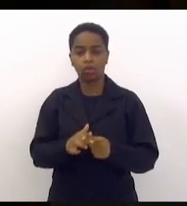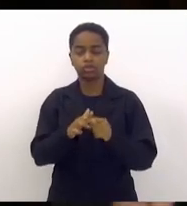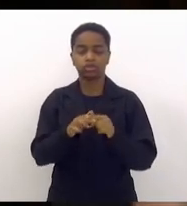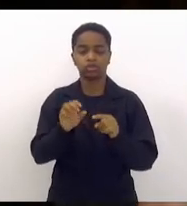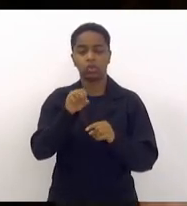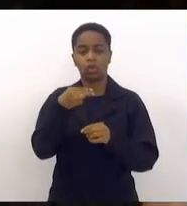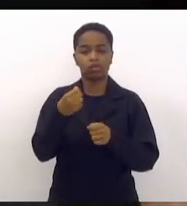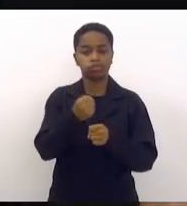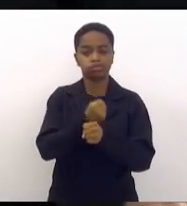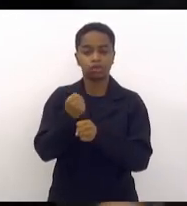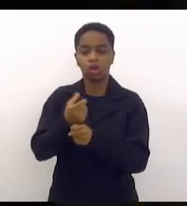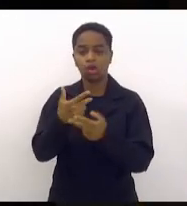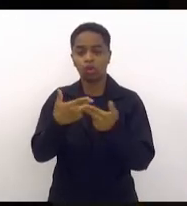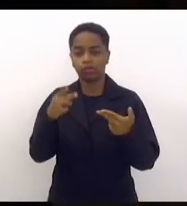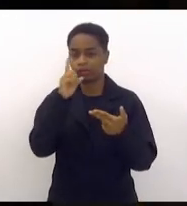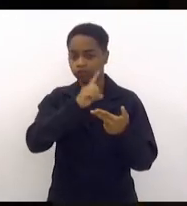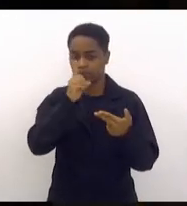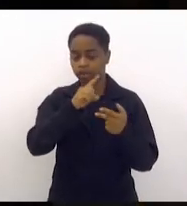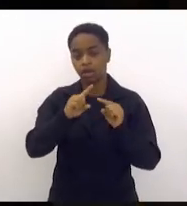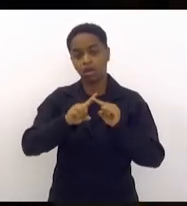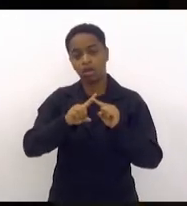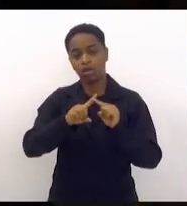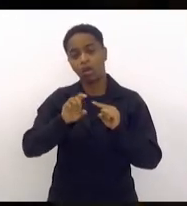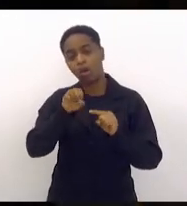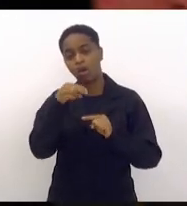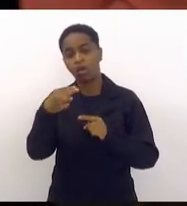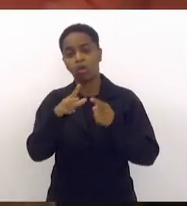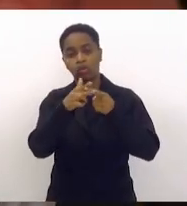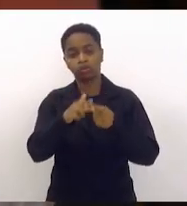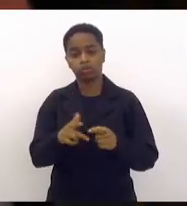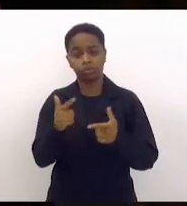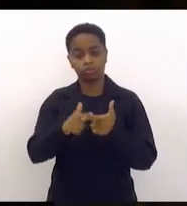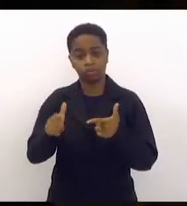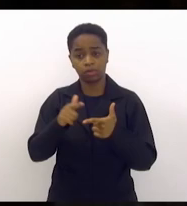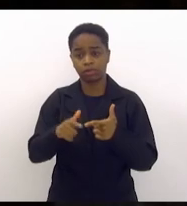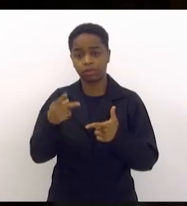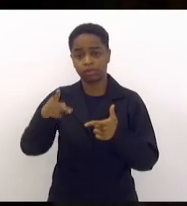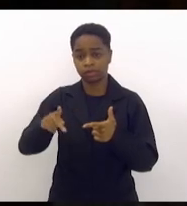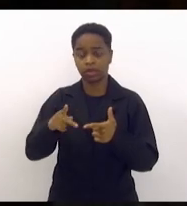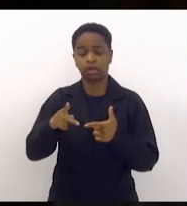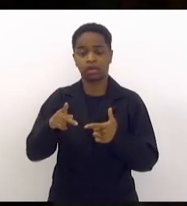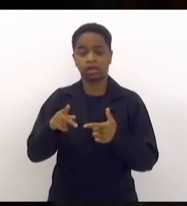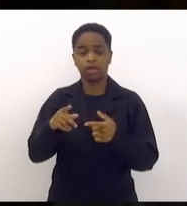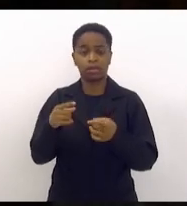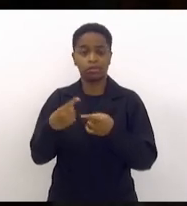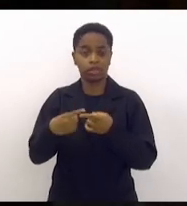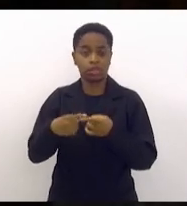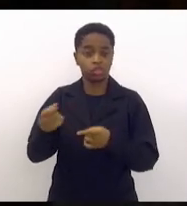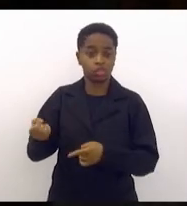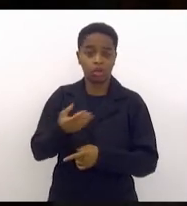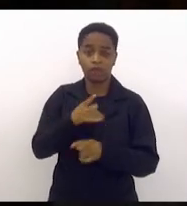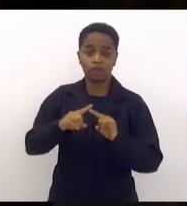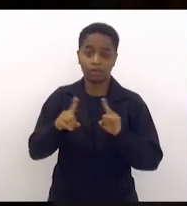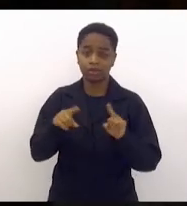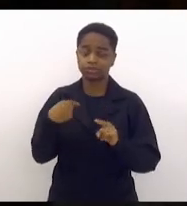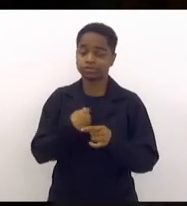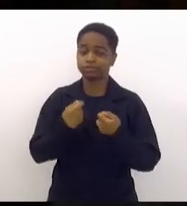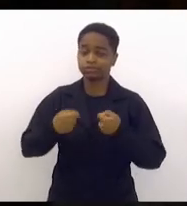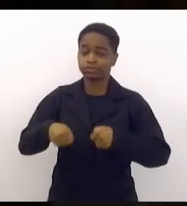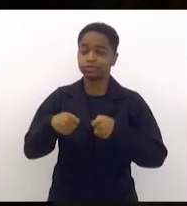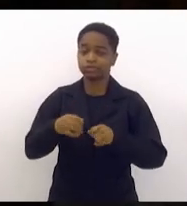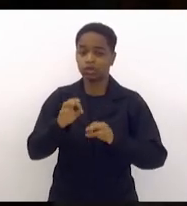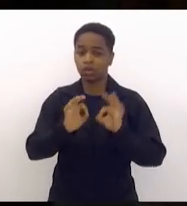corrigindo problemas que as plataformas vêm novinhas 0 km lá de fora e que tem que ser melhoradas